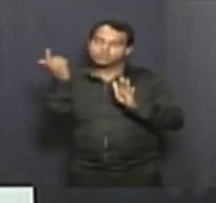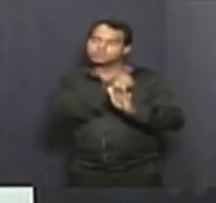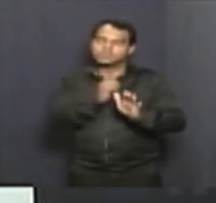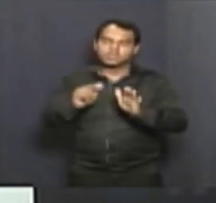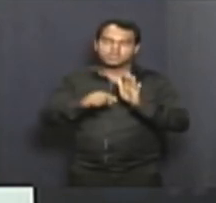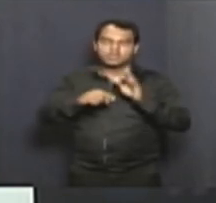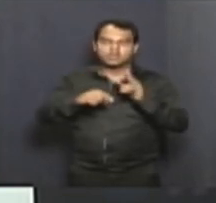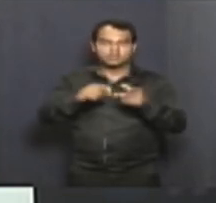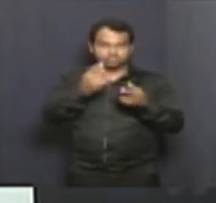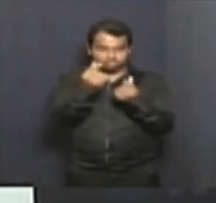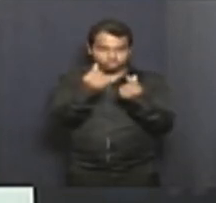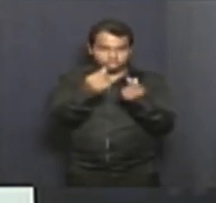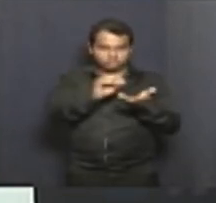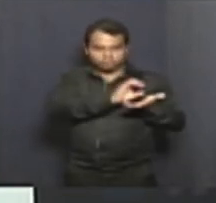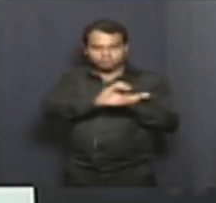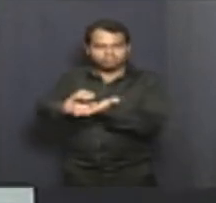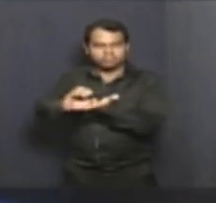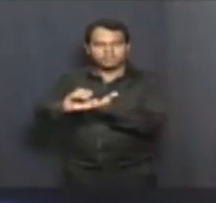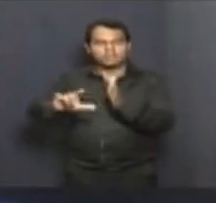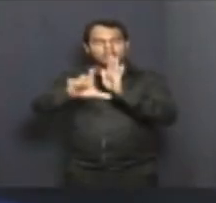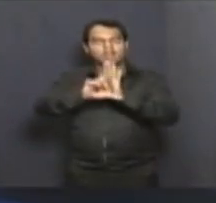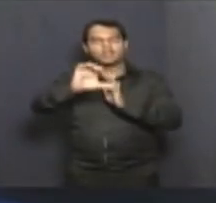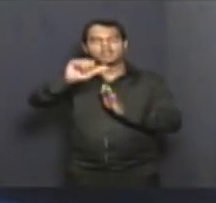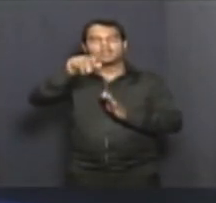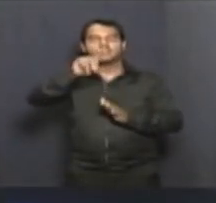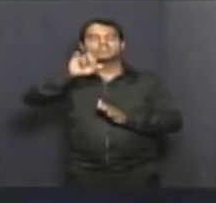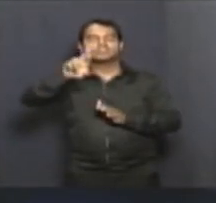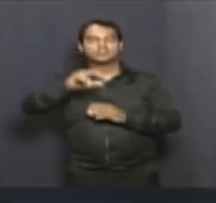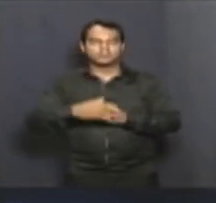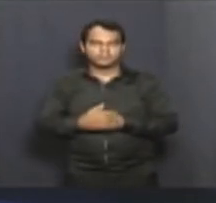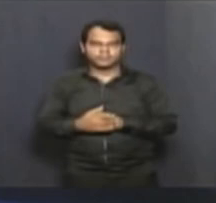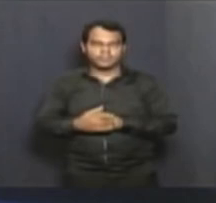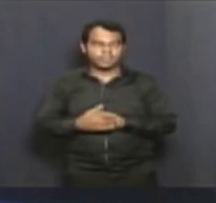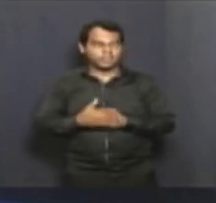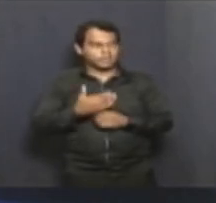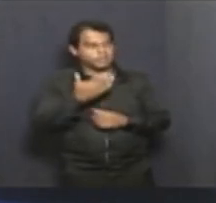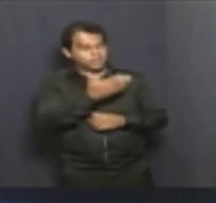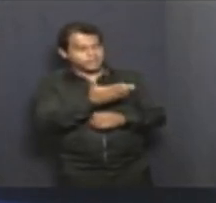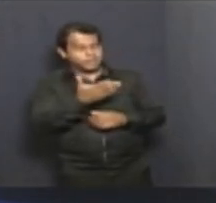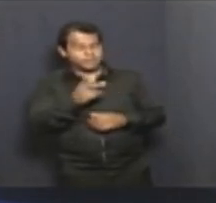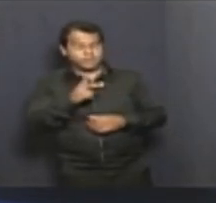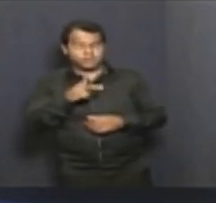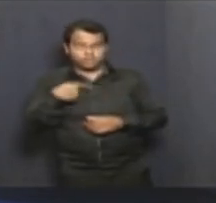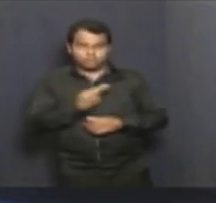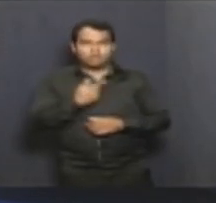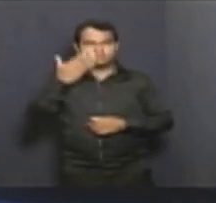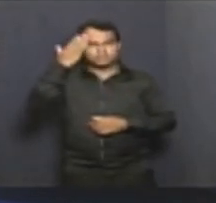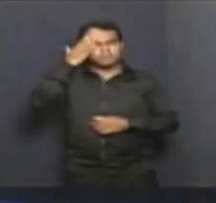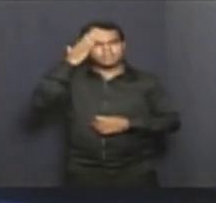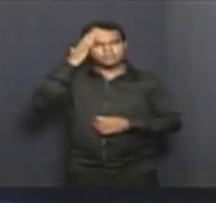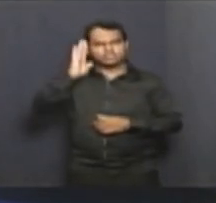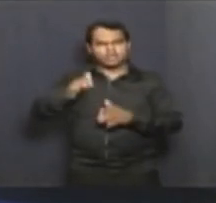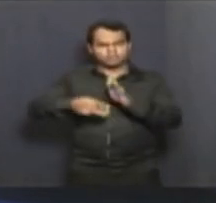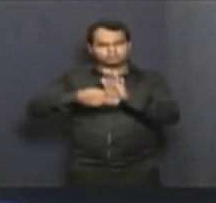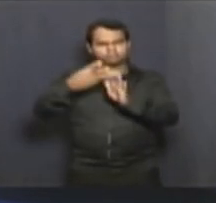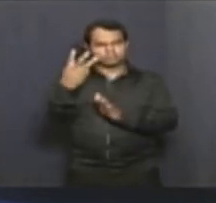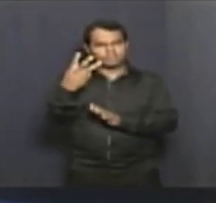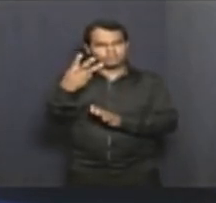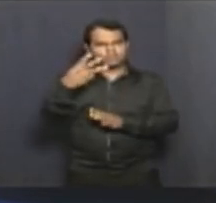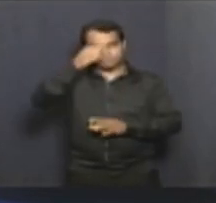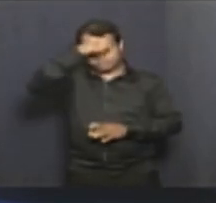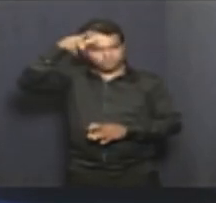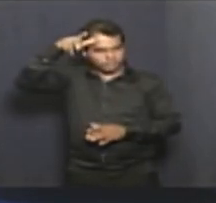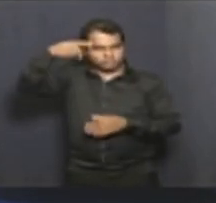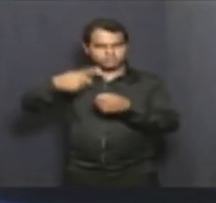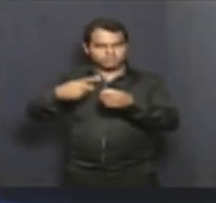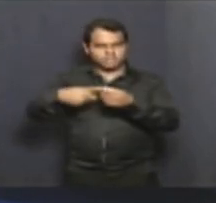desses recursos da lei kandir candidato nós temos consciência pelo por três vezes nós somos prefeito da cidade de mundo